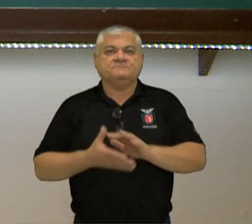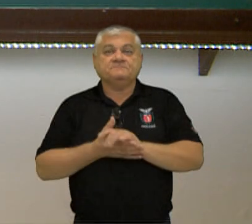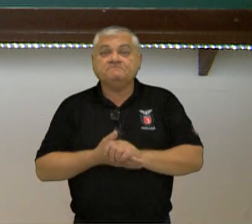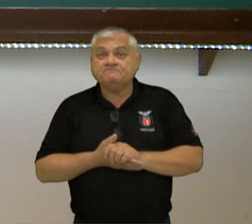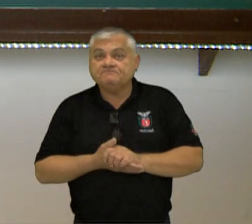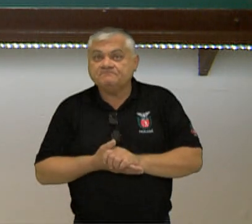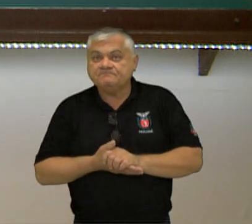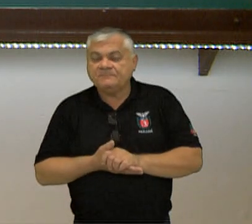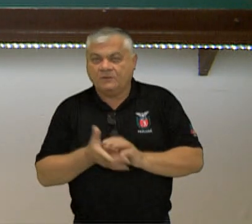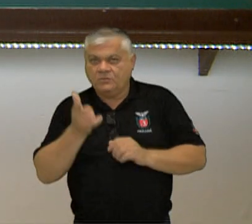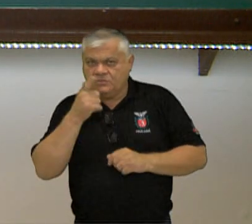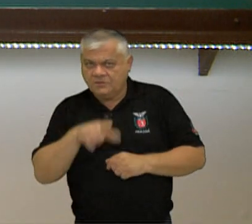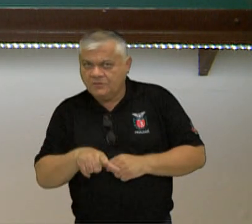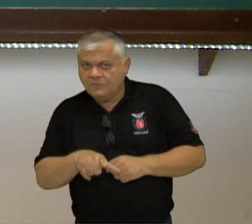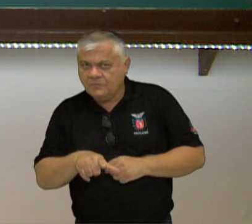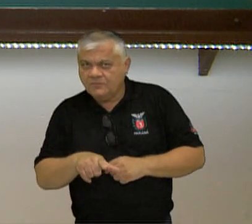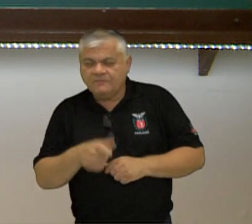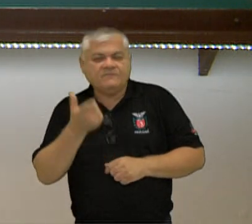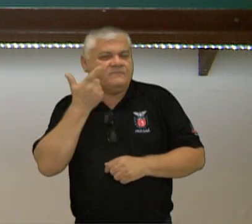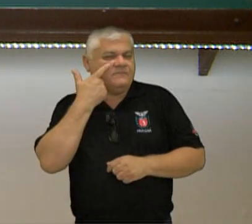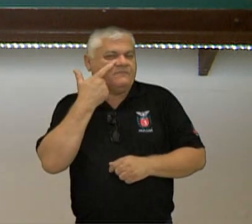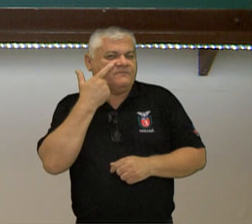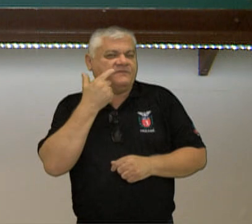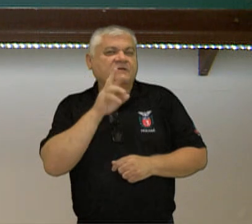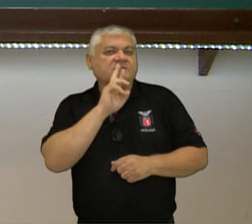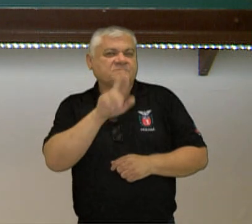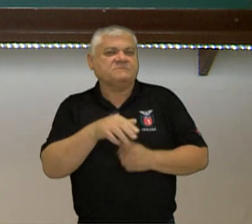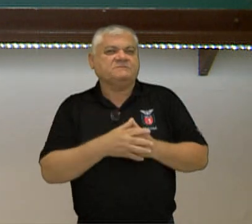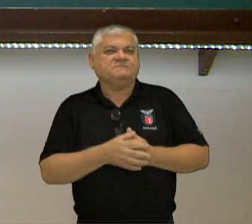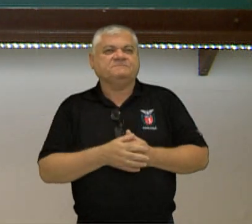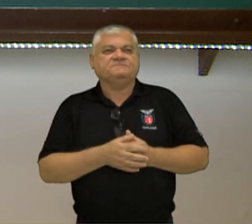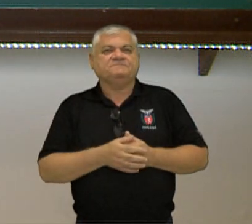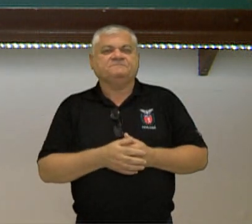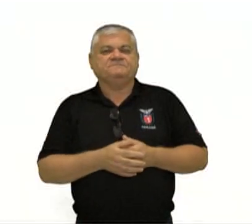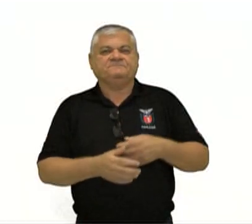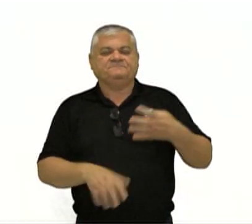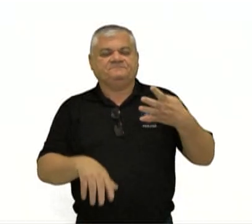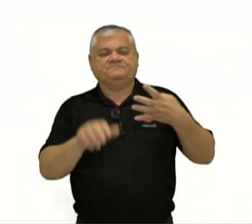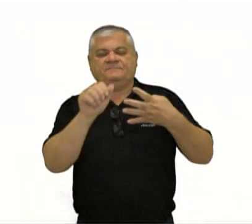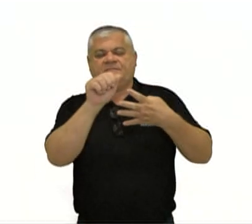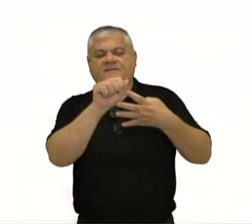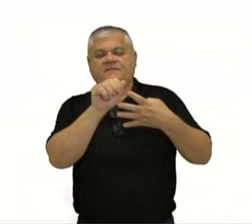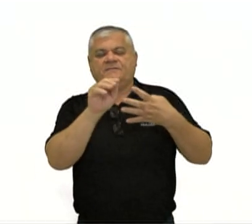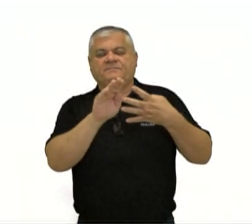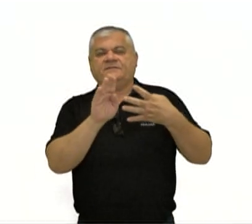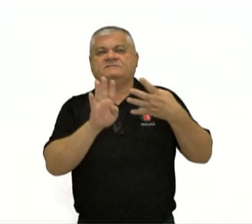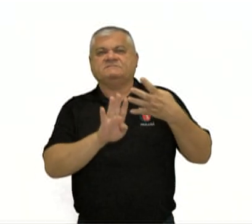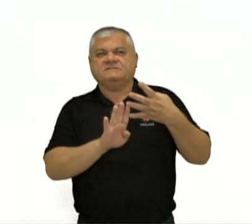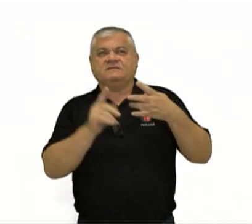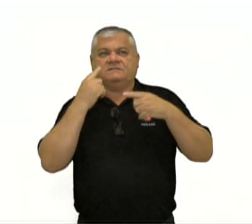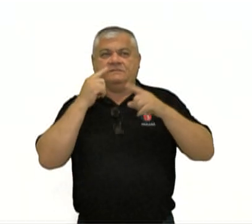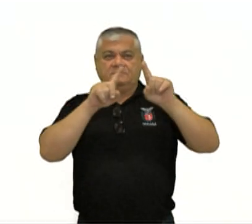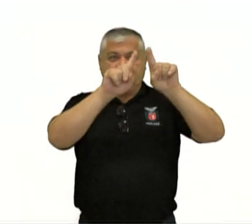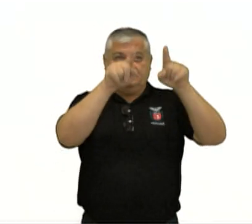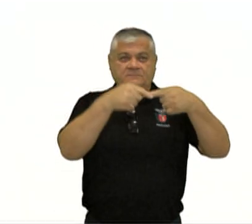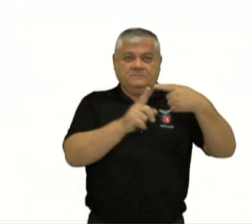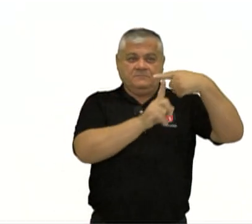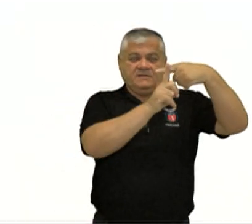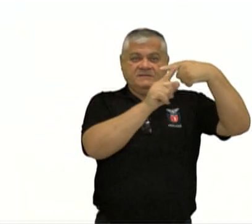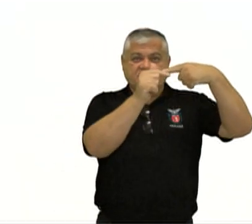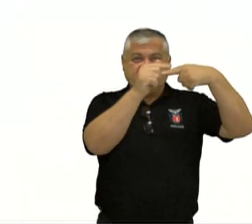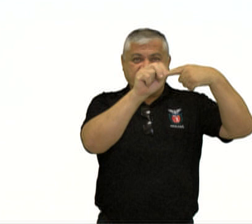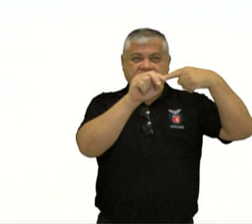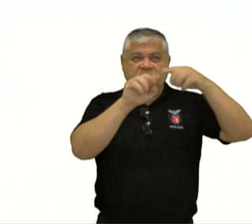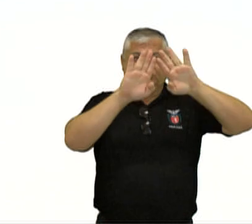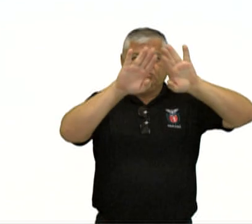E aí, conseguiu? Vamos ver se você acertou? Como ficaria então? O mais 75, eu posso